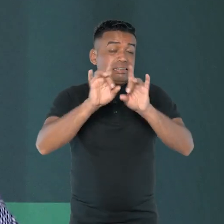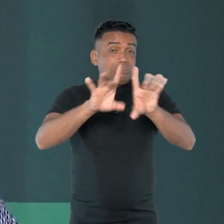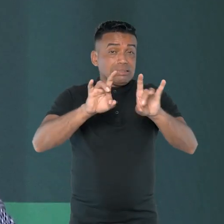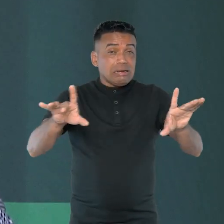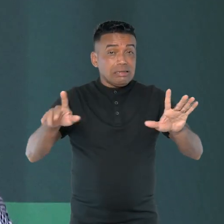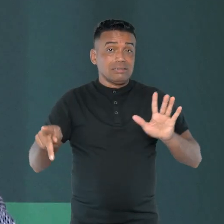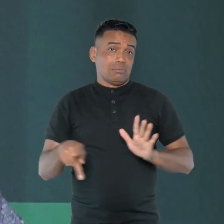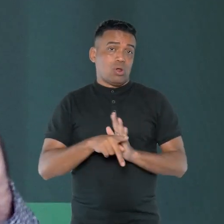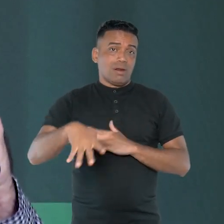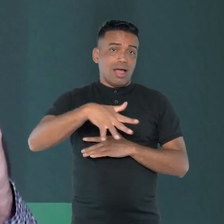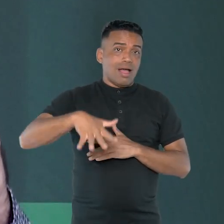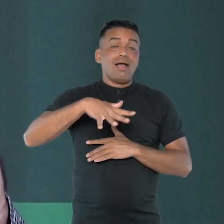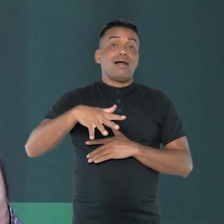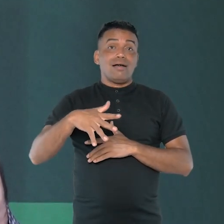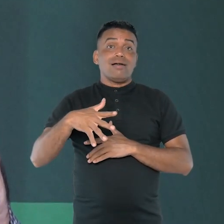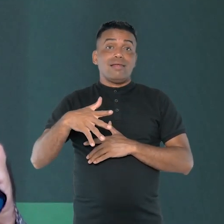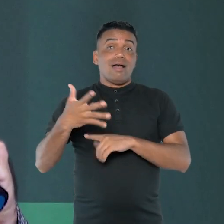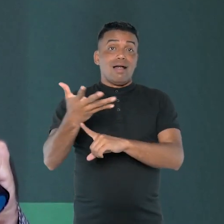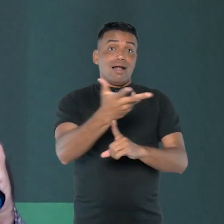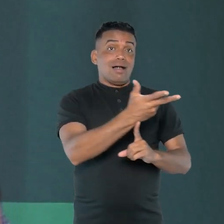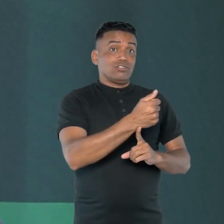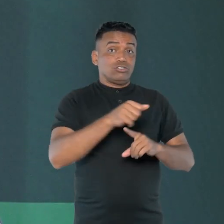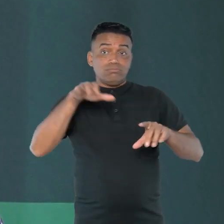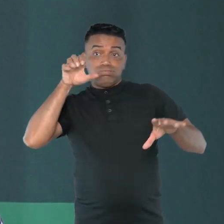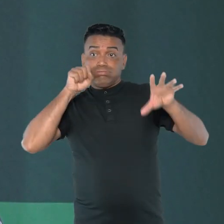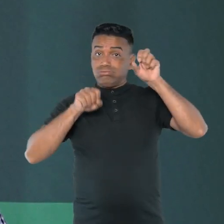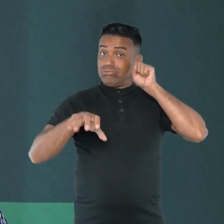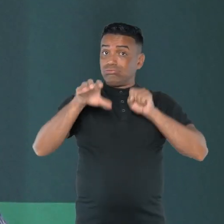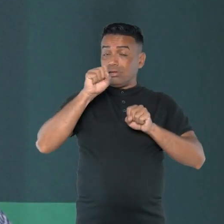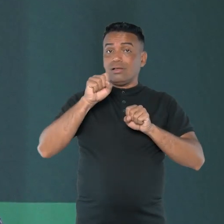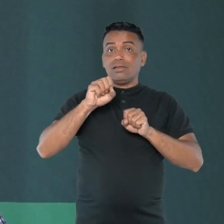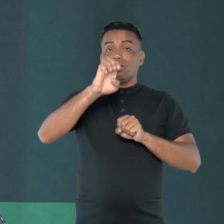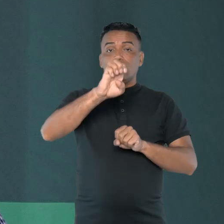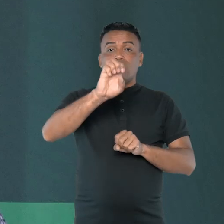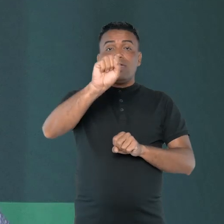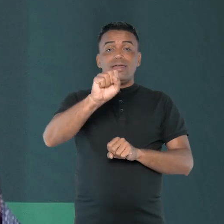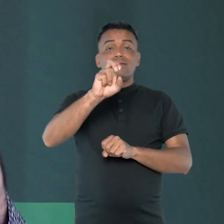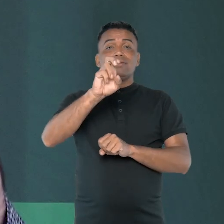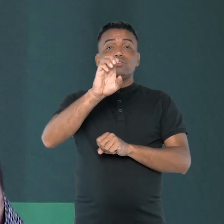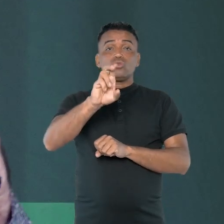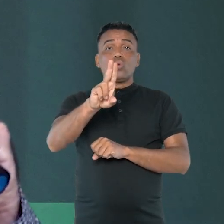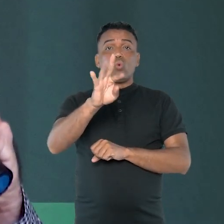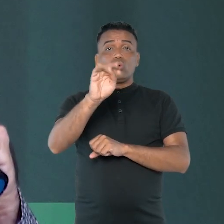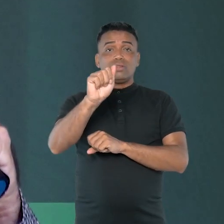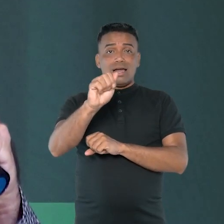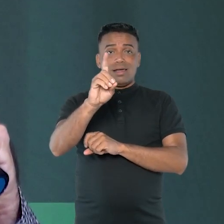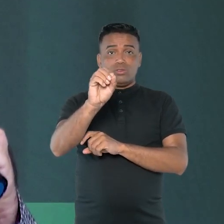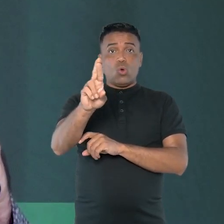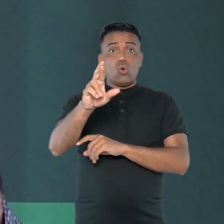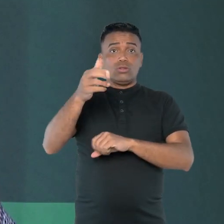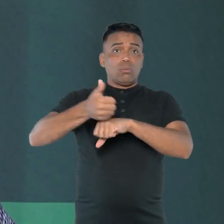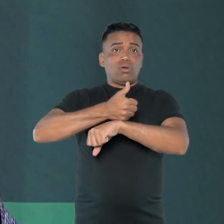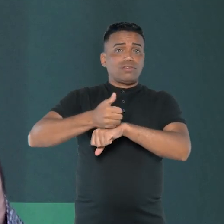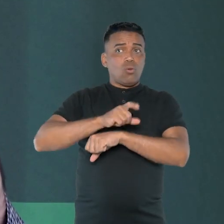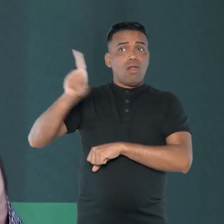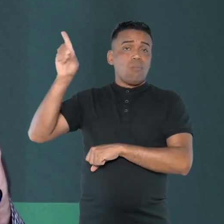especialista, digamos assim, na arte de escutar. Que, na verdade, o escutador que se refere ao título era essa profissão, que era muito usada no mercado